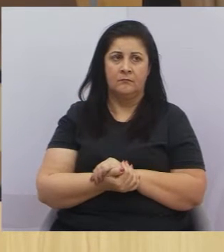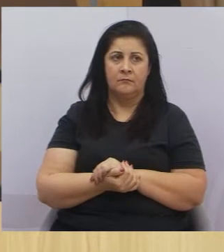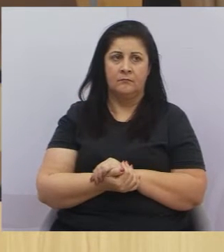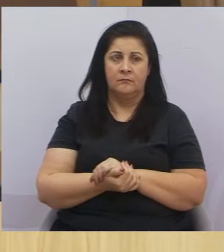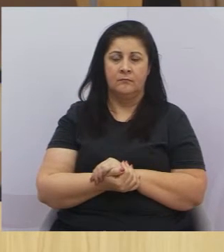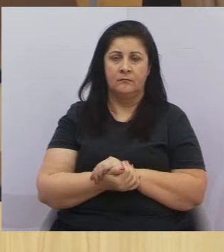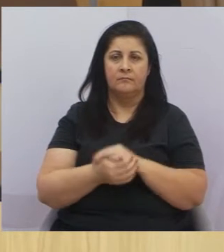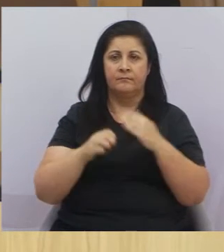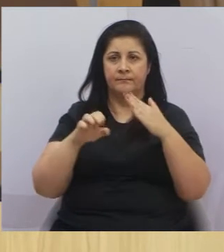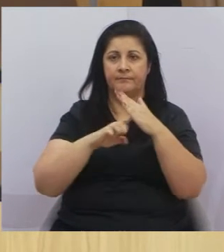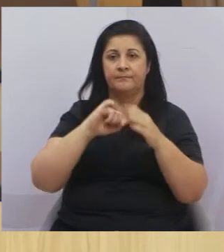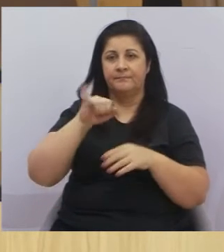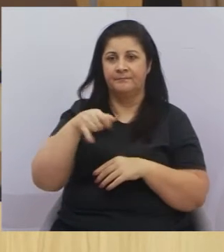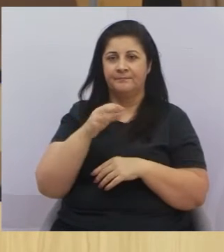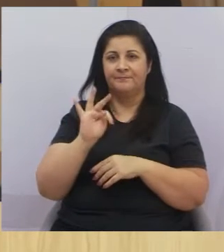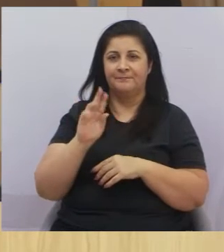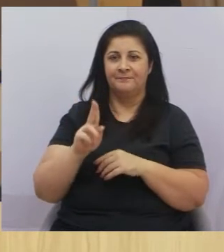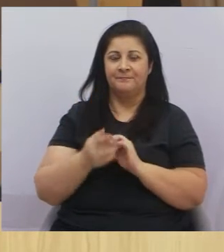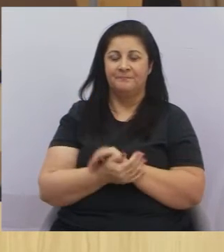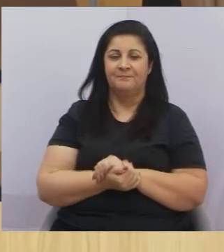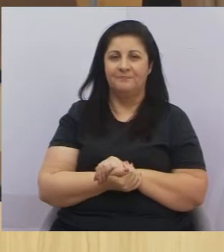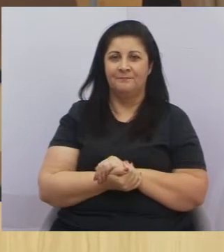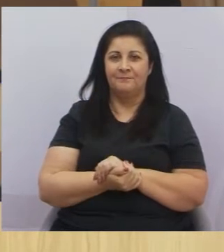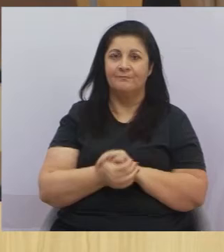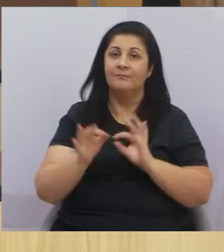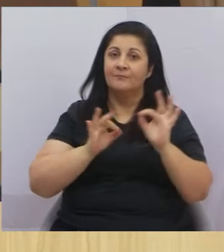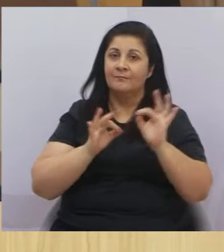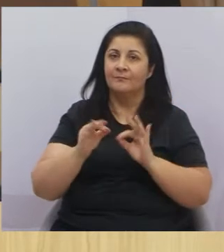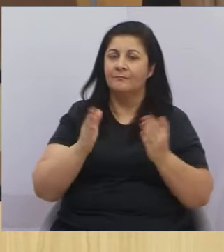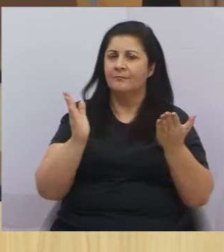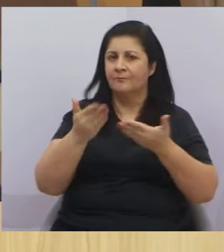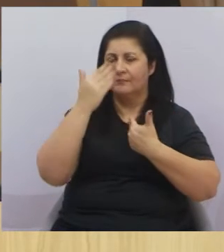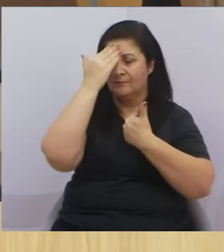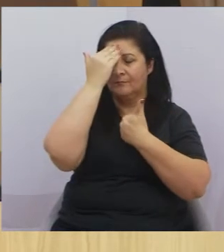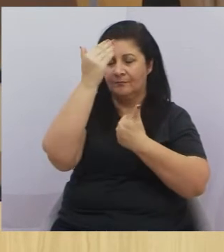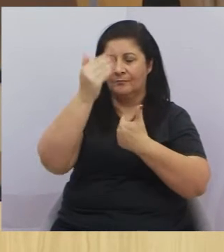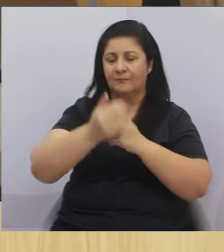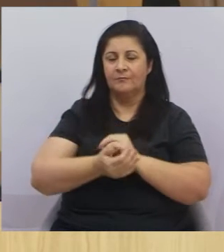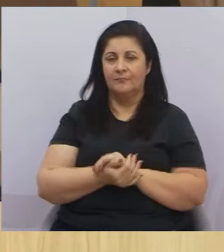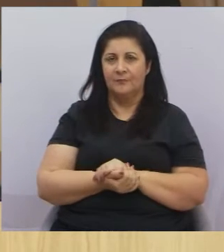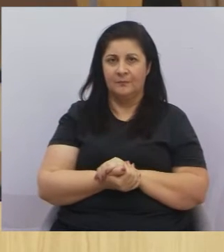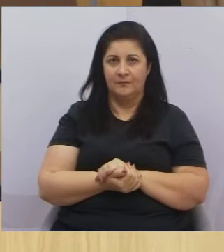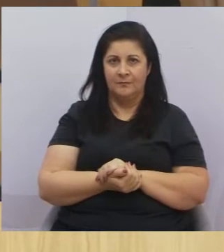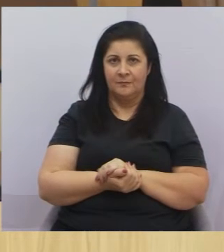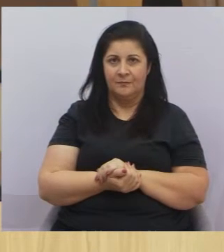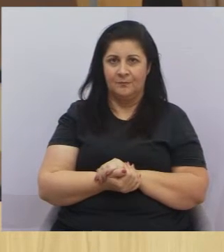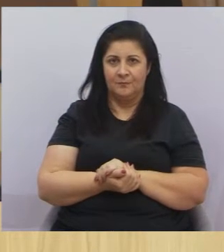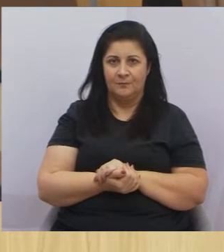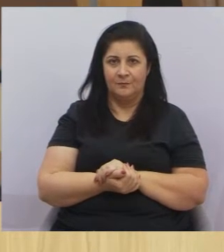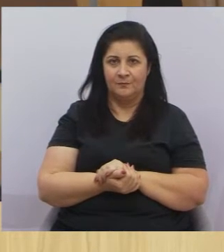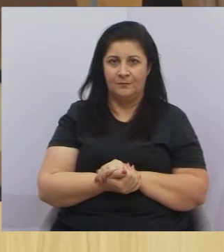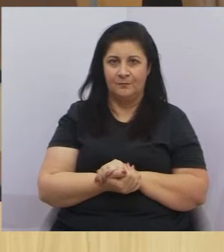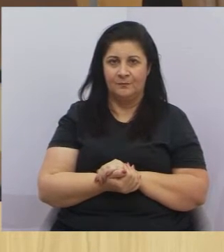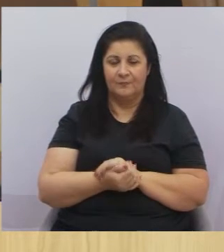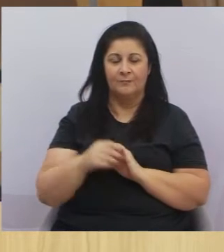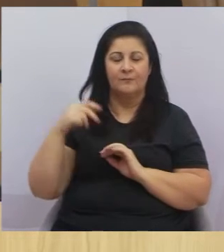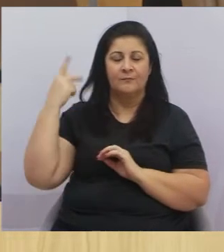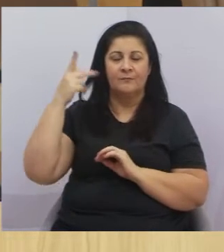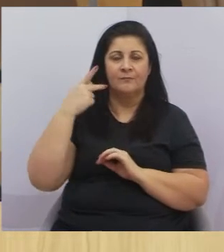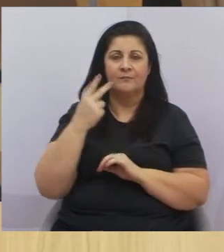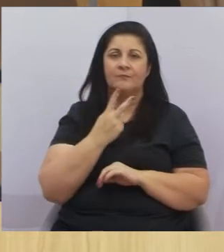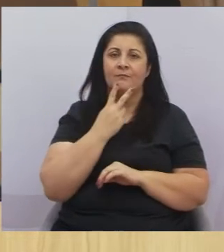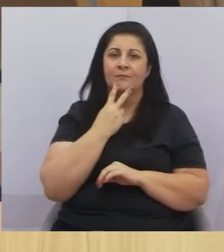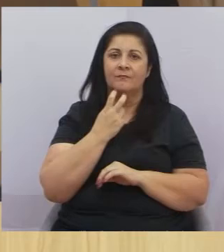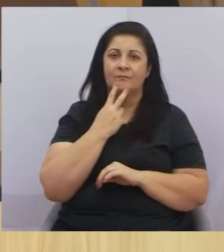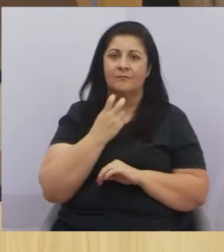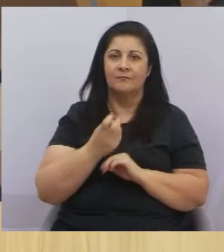da empresa, pedindo providência, antecipando agradecimento pela atenção dispensada, subscrevemos. A autoria vereador Valmir